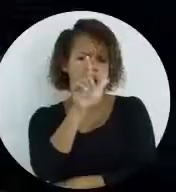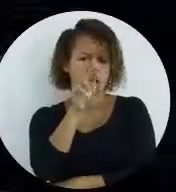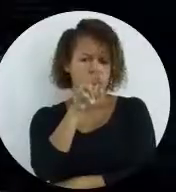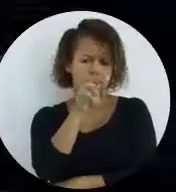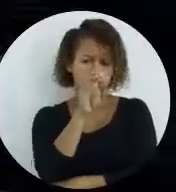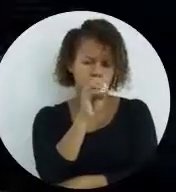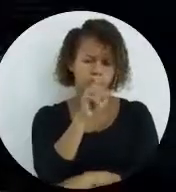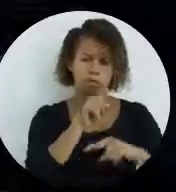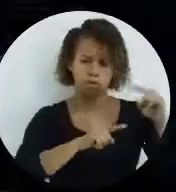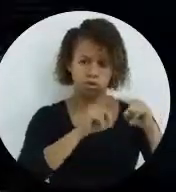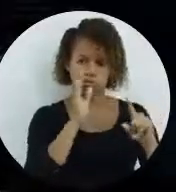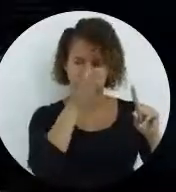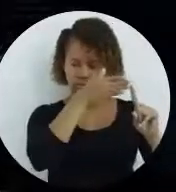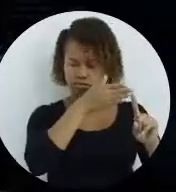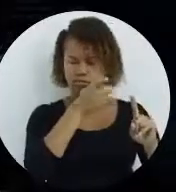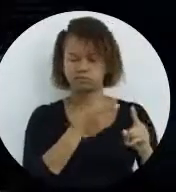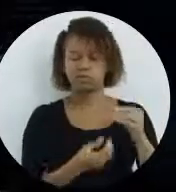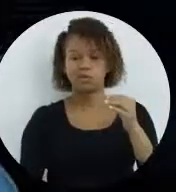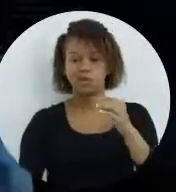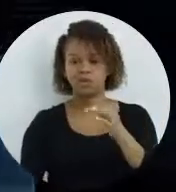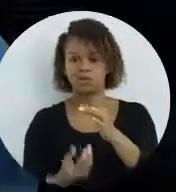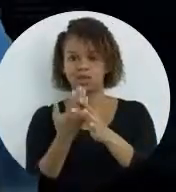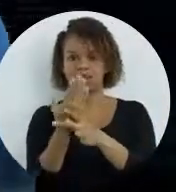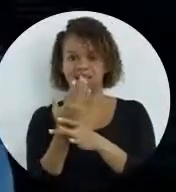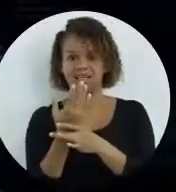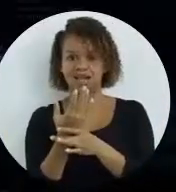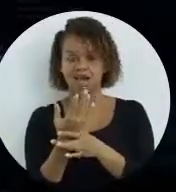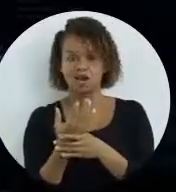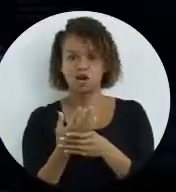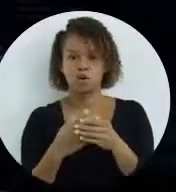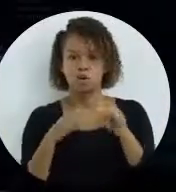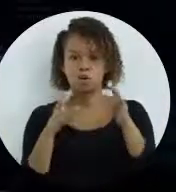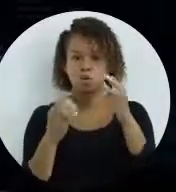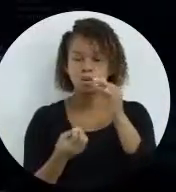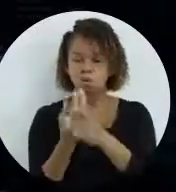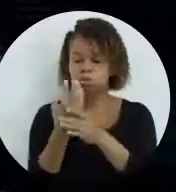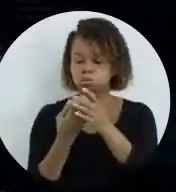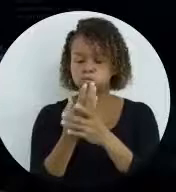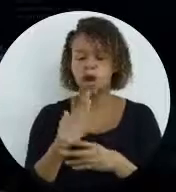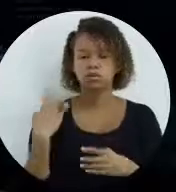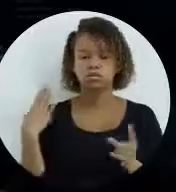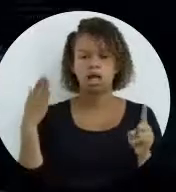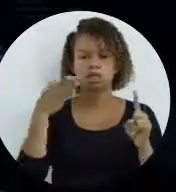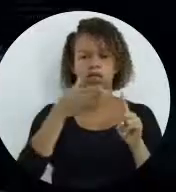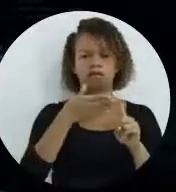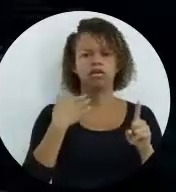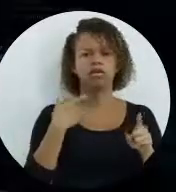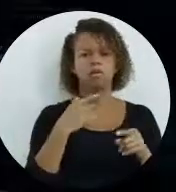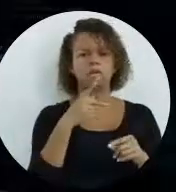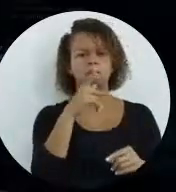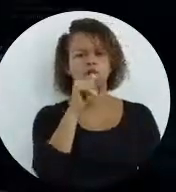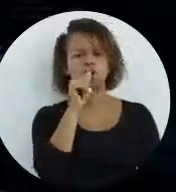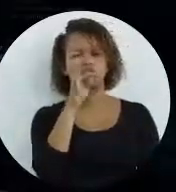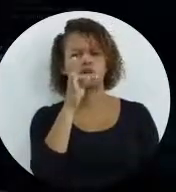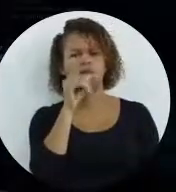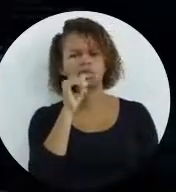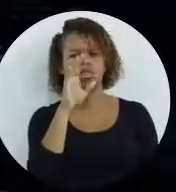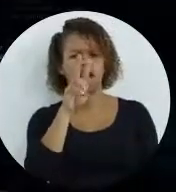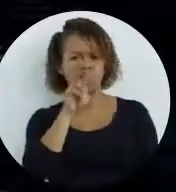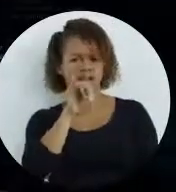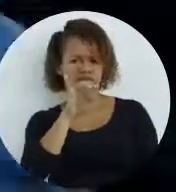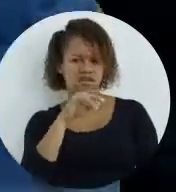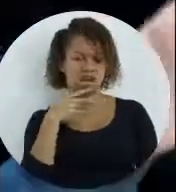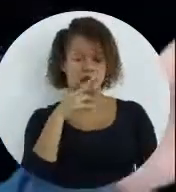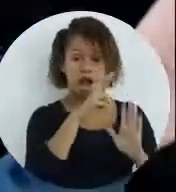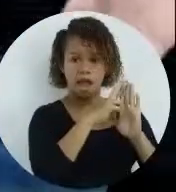desse objeto. E quando a gente cria um construtor, a gente está definindo um prototype. A única